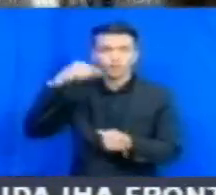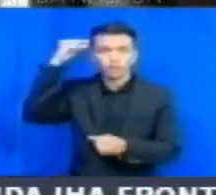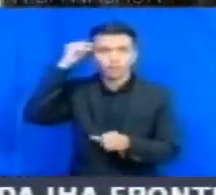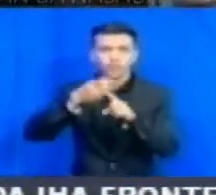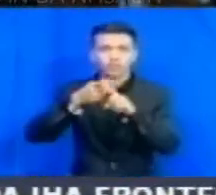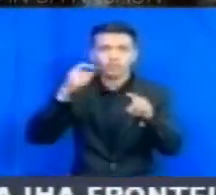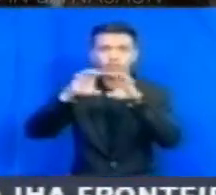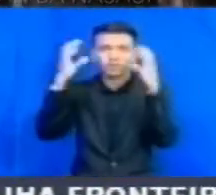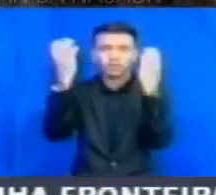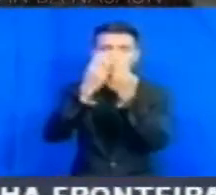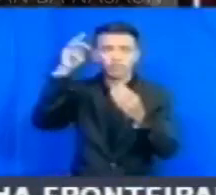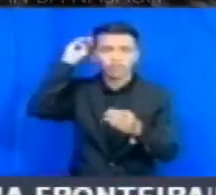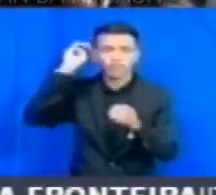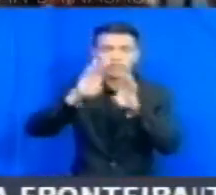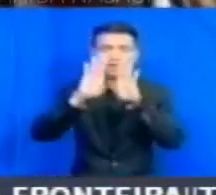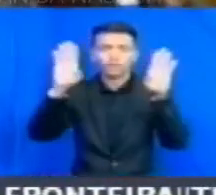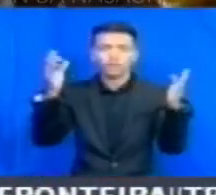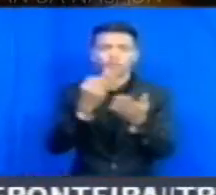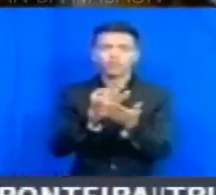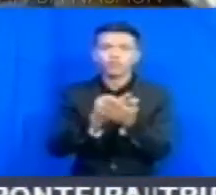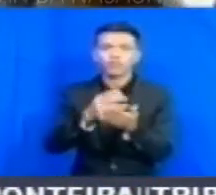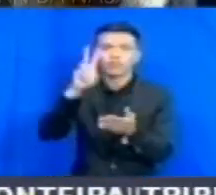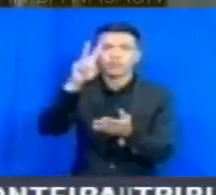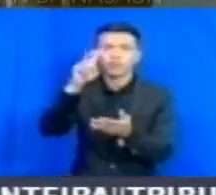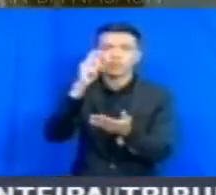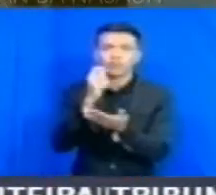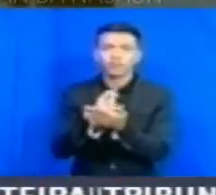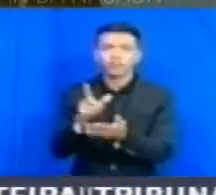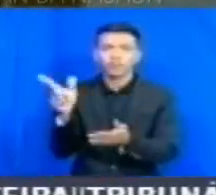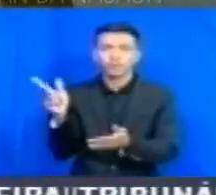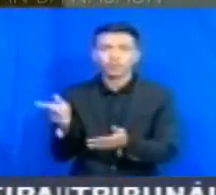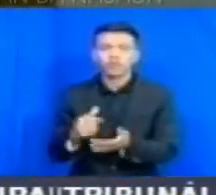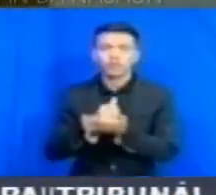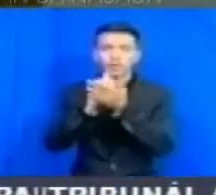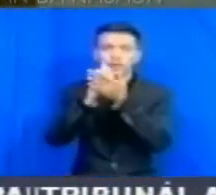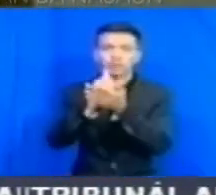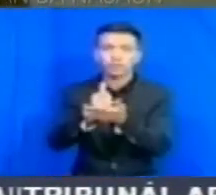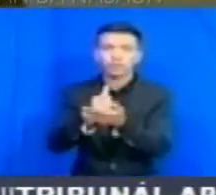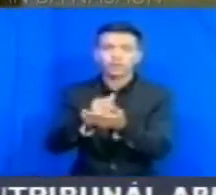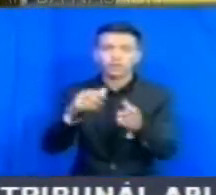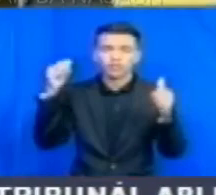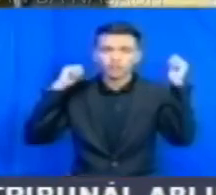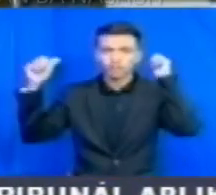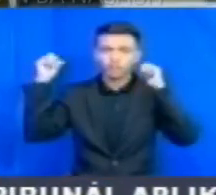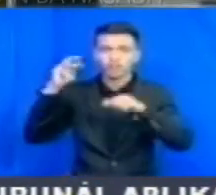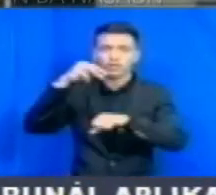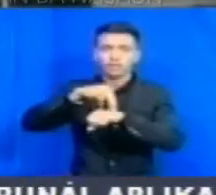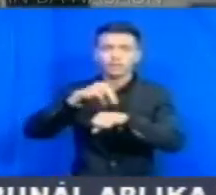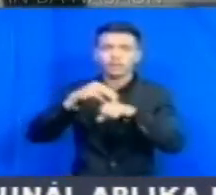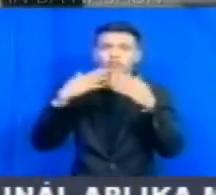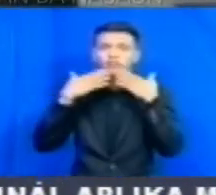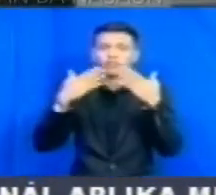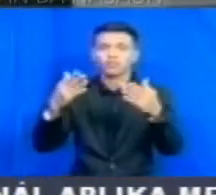lhe conselho ministro, aprova o sangrihum atos rua rua nulo resen, onde apoio atividade e recessão no missa agradecimento